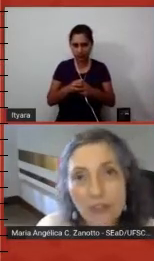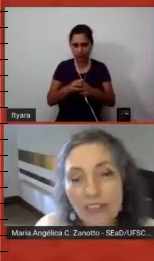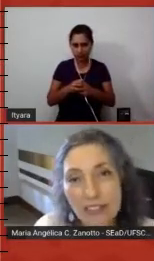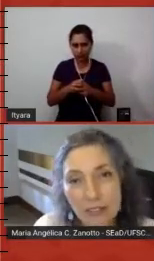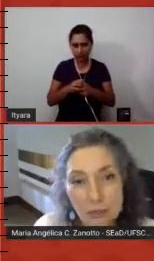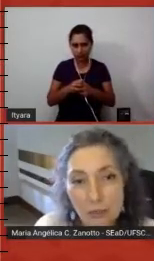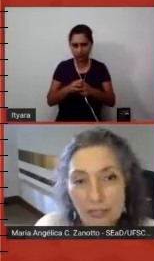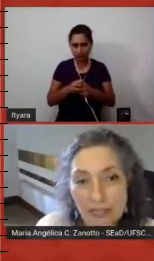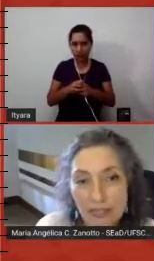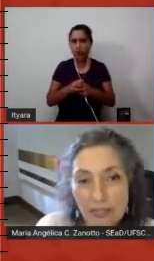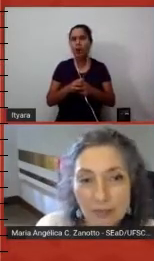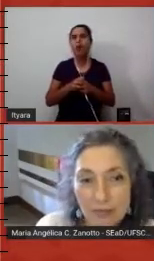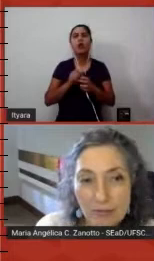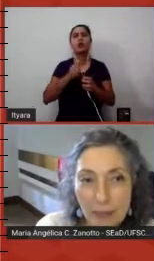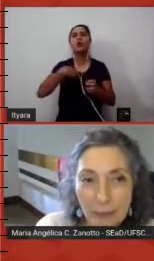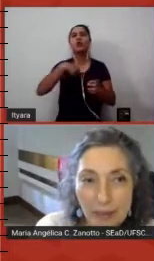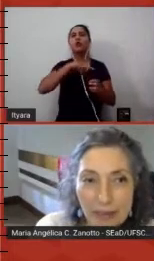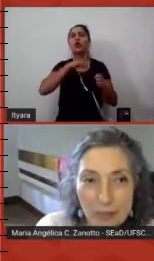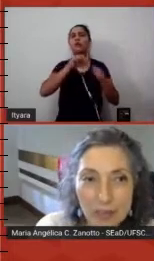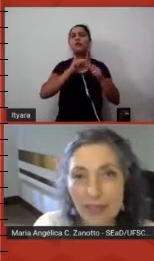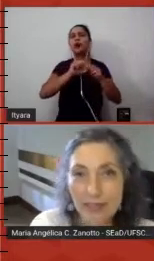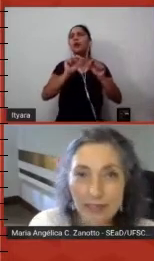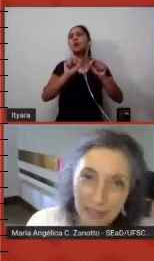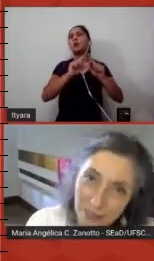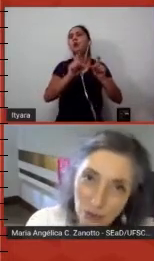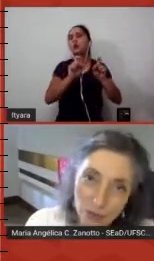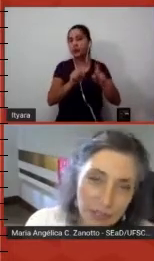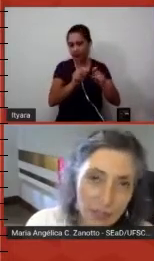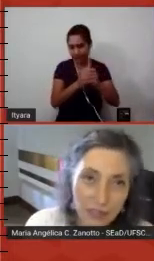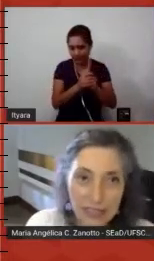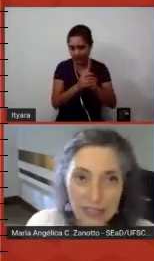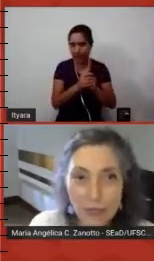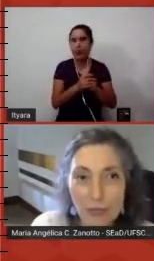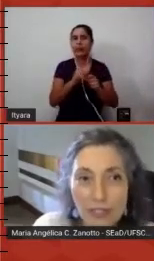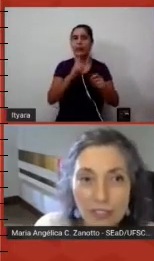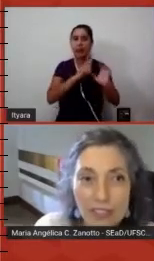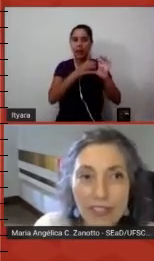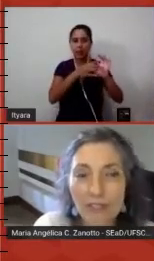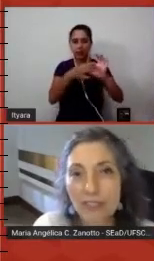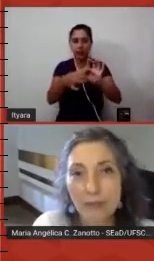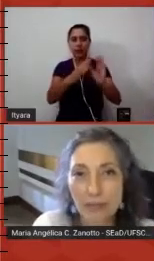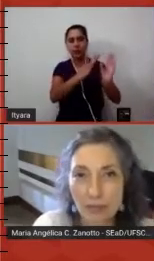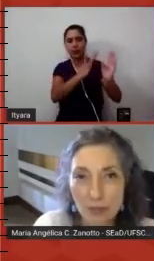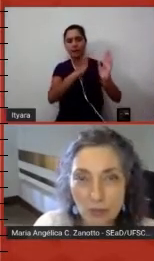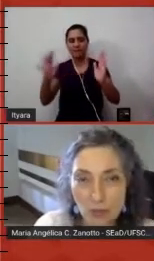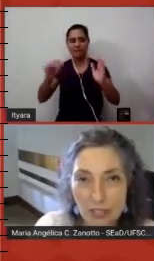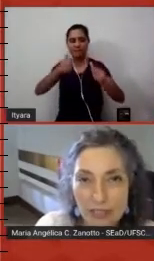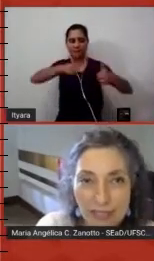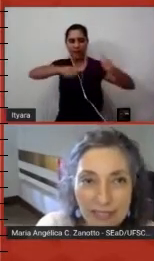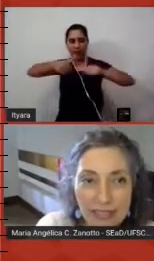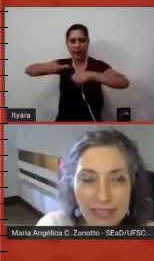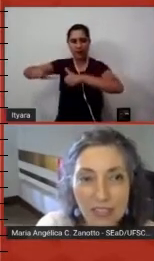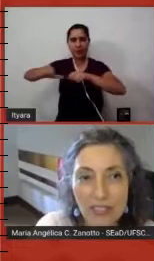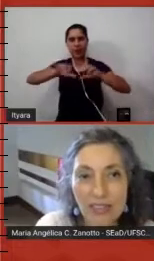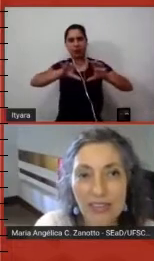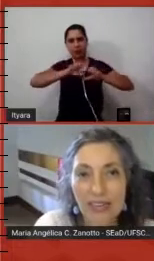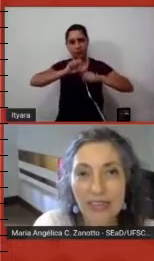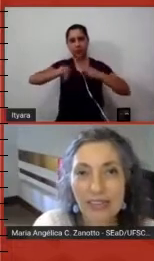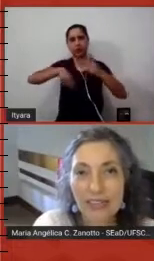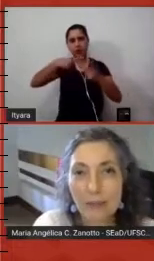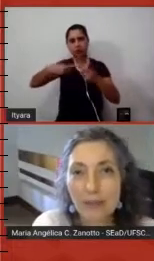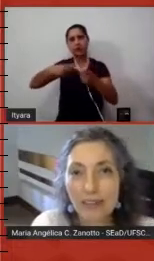a gente pode fazer com essas rubricas? Então, sabendo que ela está dentro de um contexto de avaliação formativa, sabendo das suas